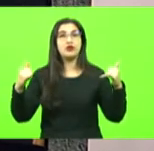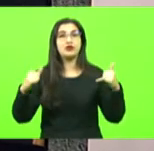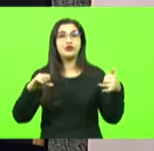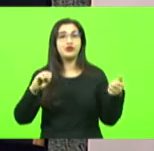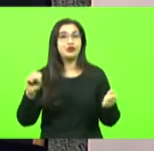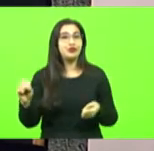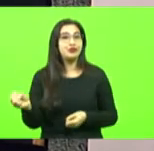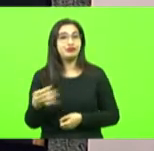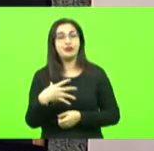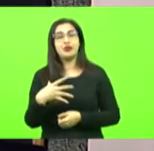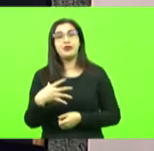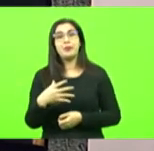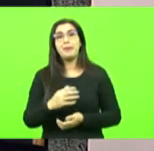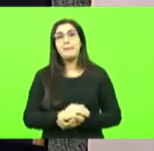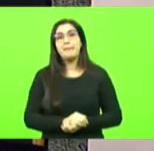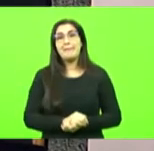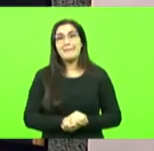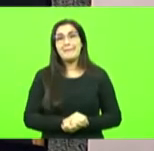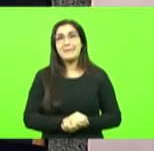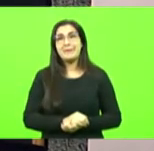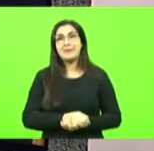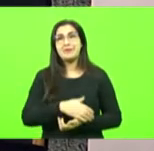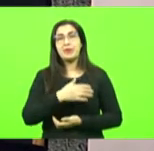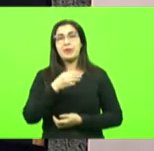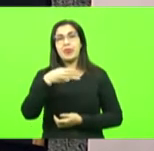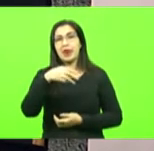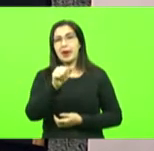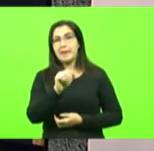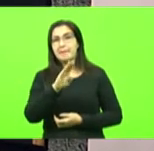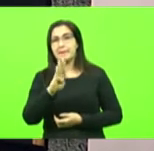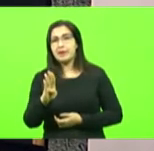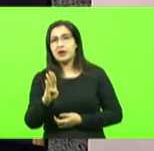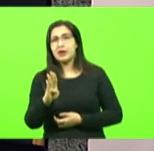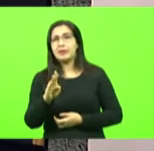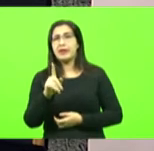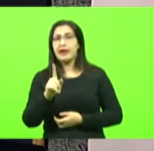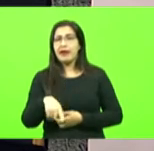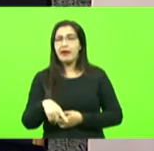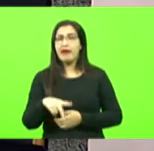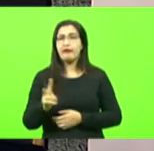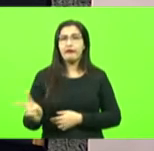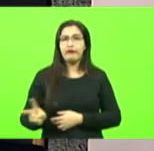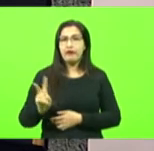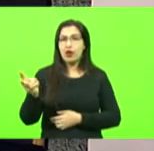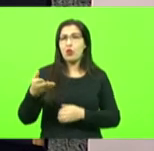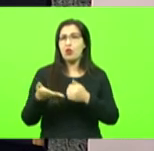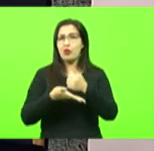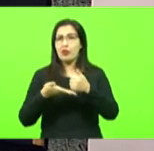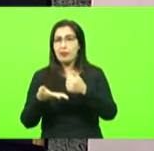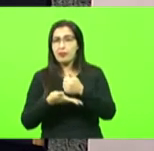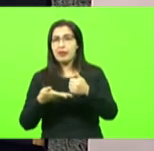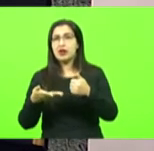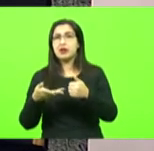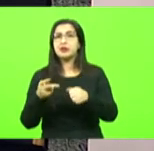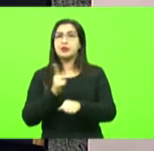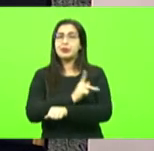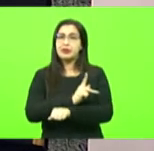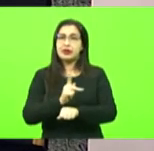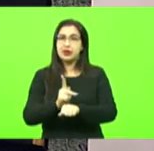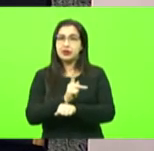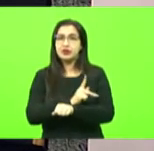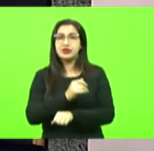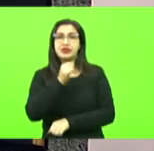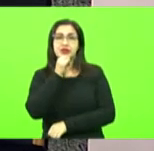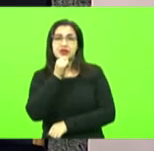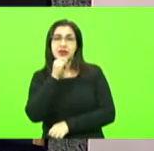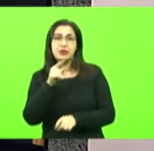atingidos e atingidas que se movimentam com o MAB é orientada por princípios e valores que encontram na pedagogia do exemplo e na solidariedade entre